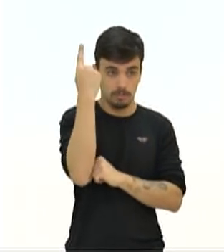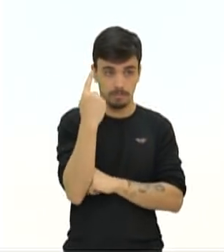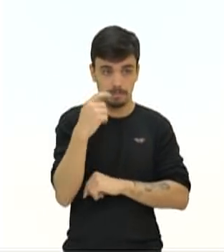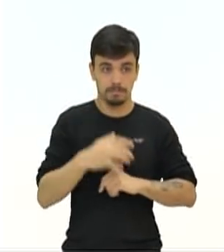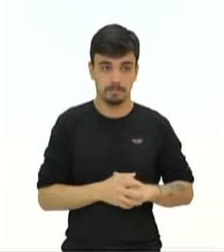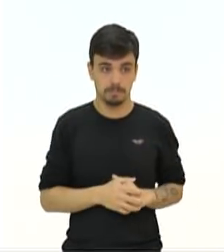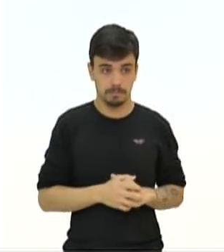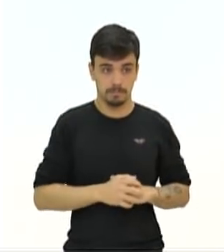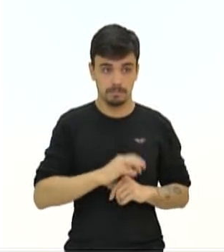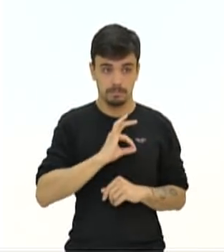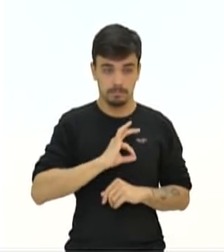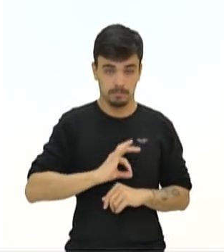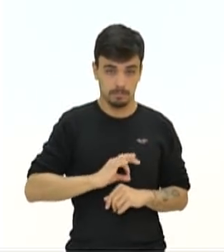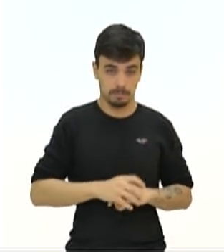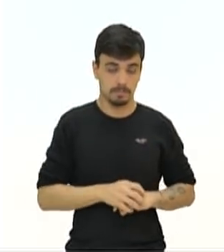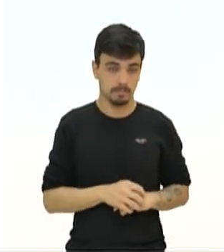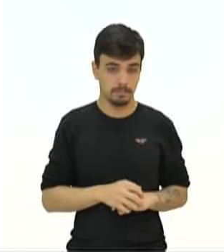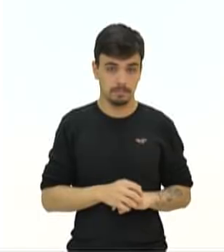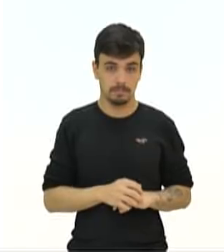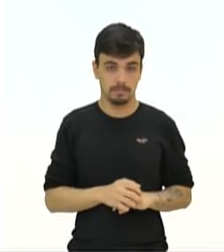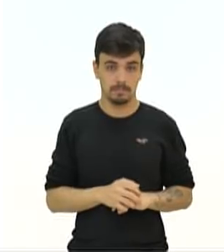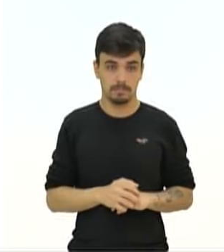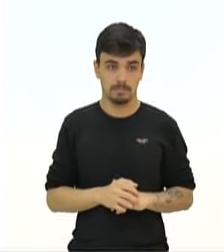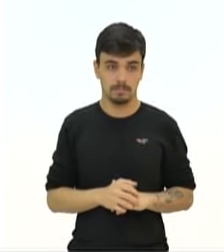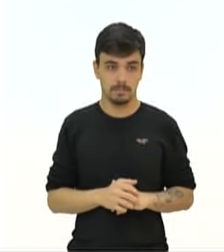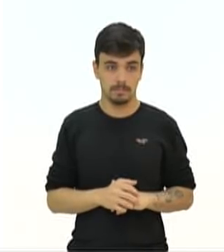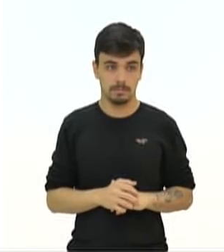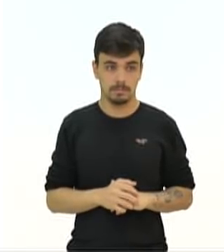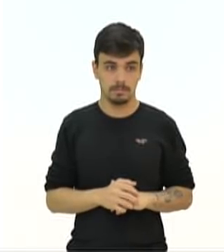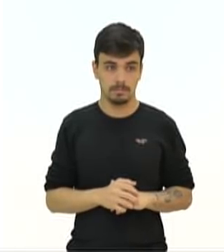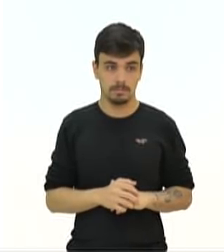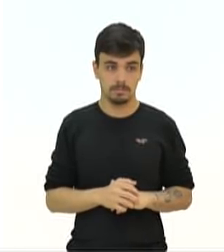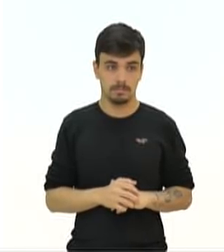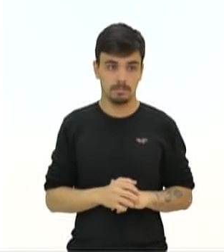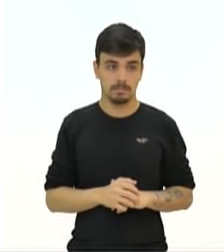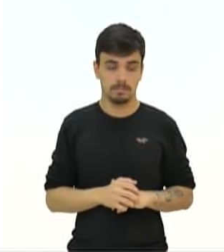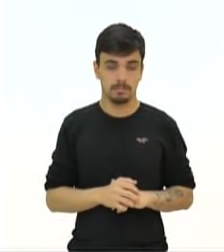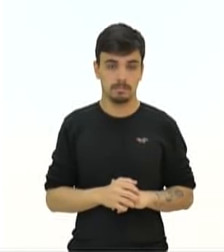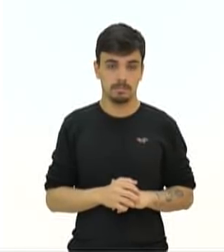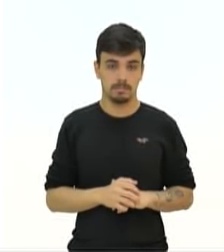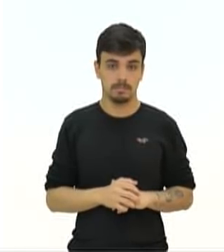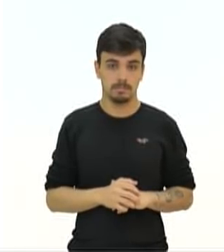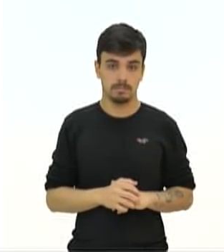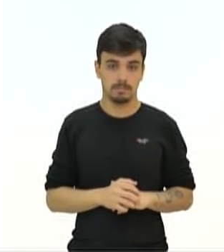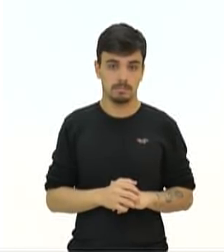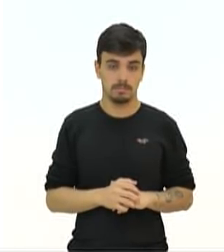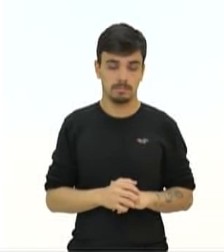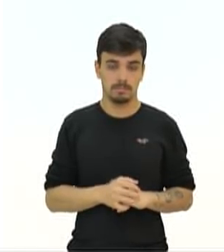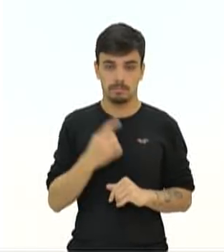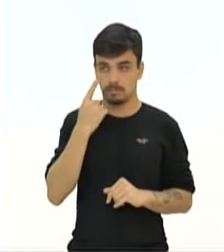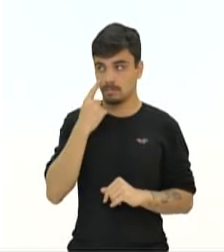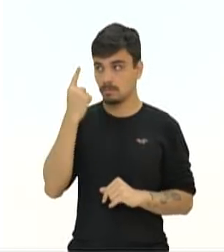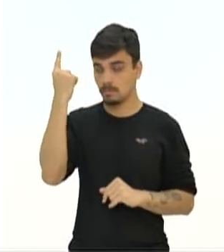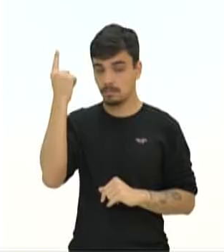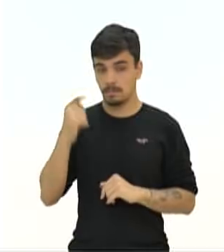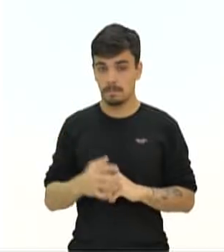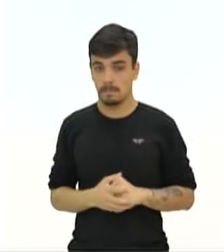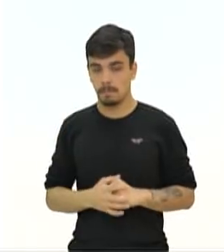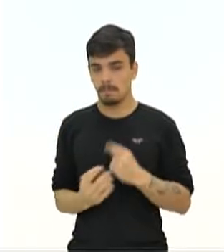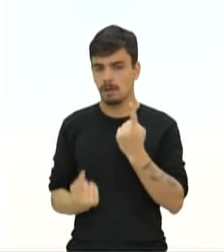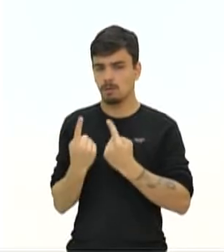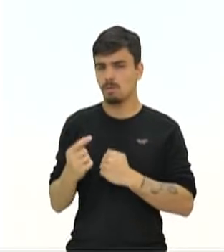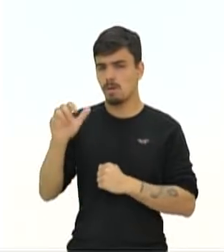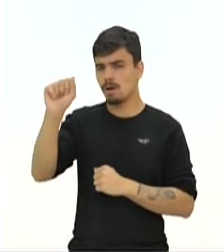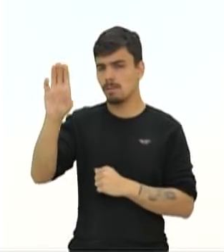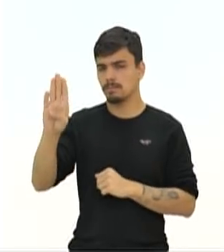B, Padre Fábio Melo. Letra C, Padre Marcelo Rossi. Letra D, Padre José de Anchieta. Qual